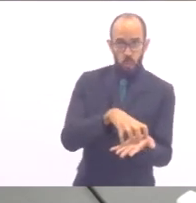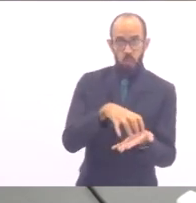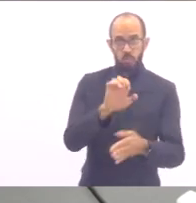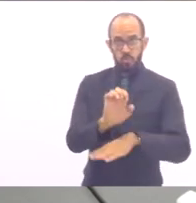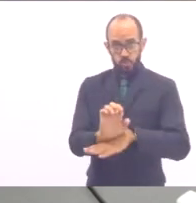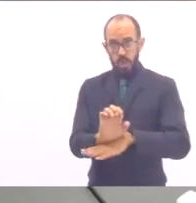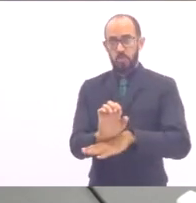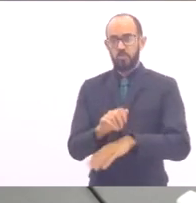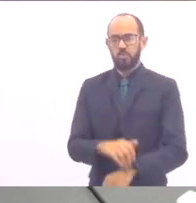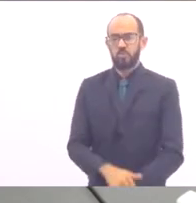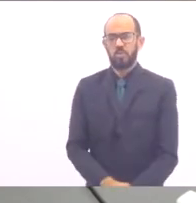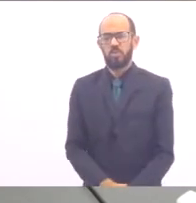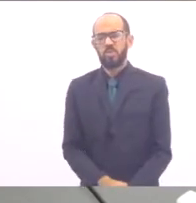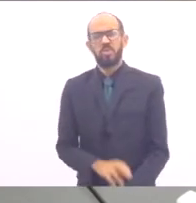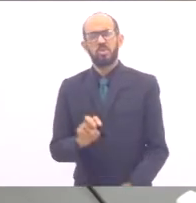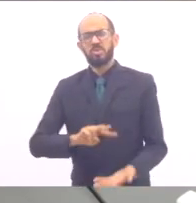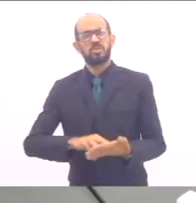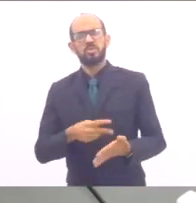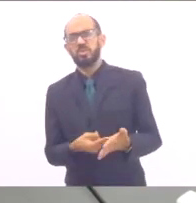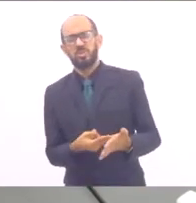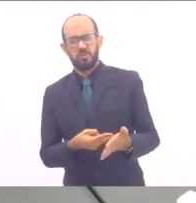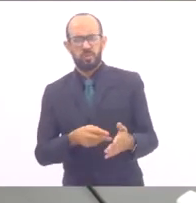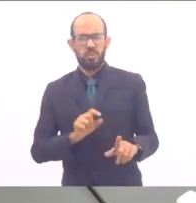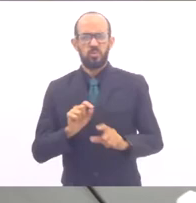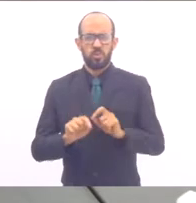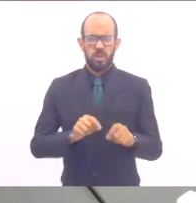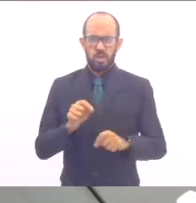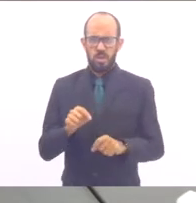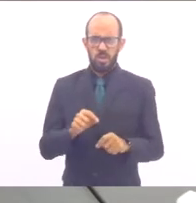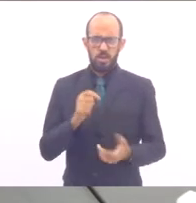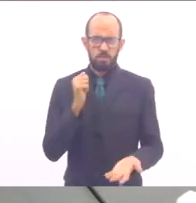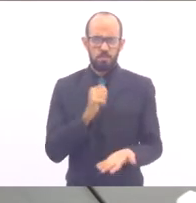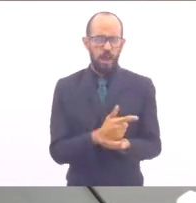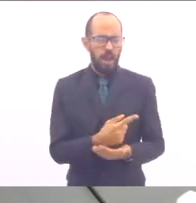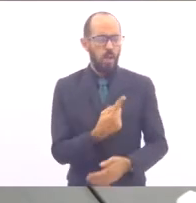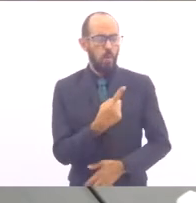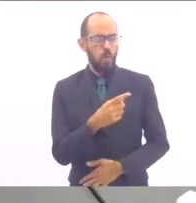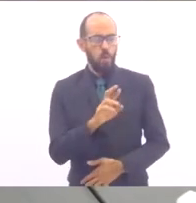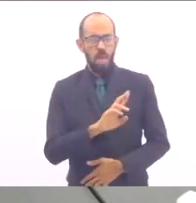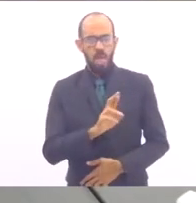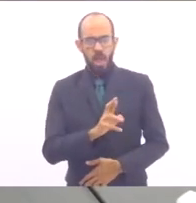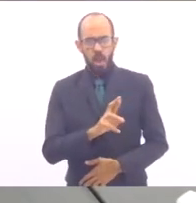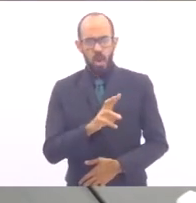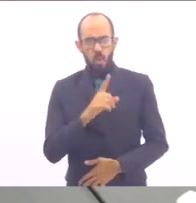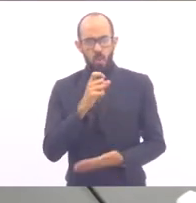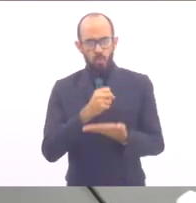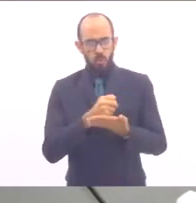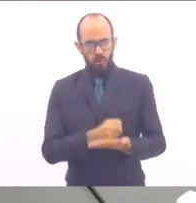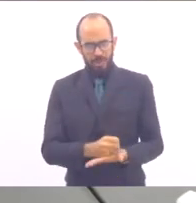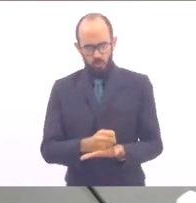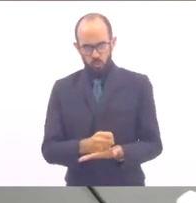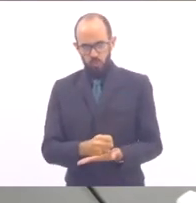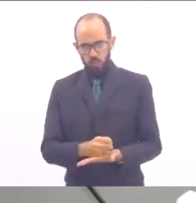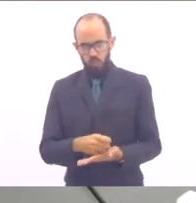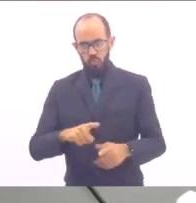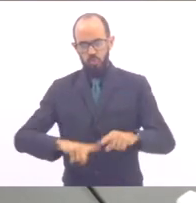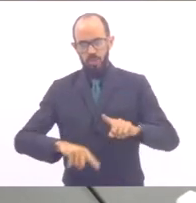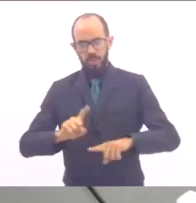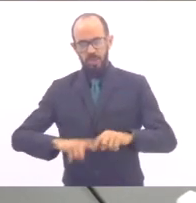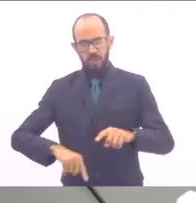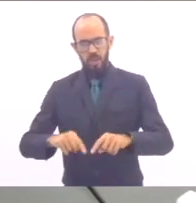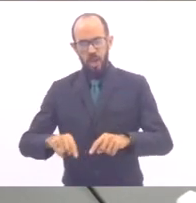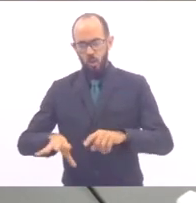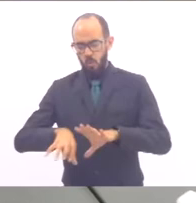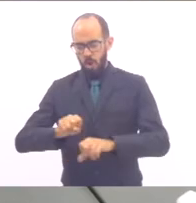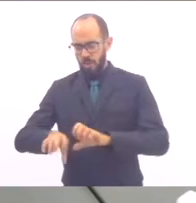Rio. É que esse acordo fosse pagado R$1 por quilo, por quilo de material reciclado